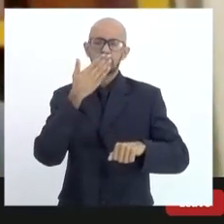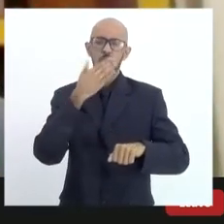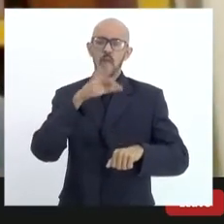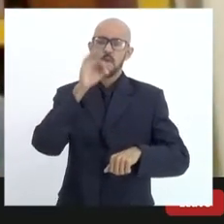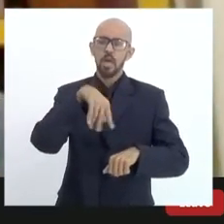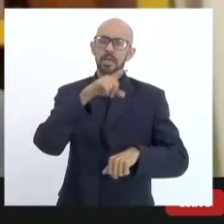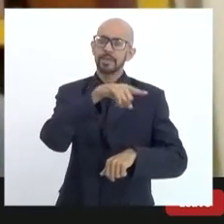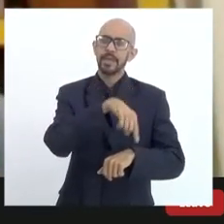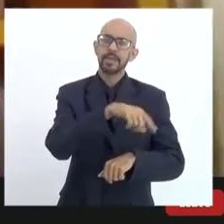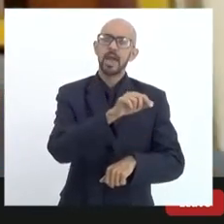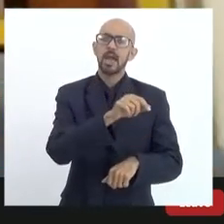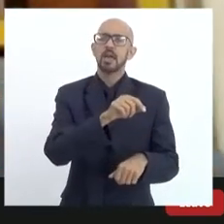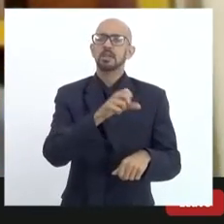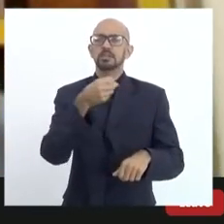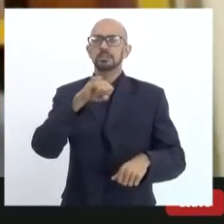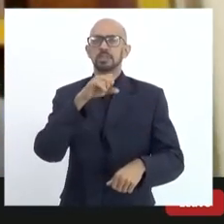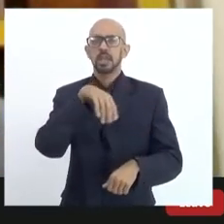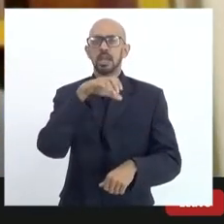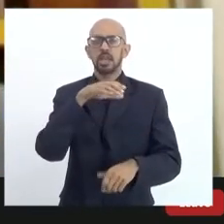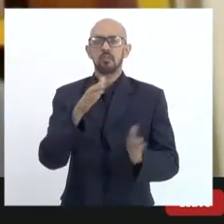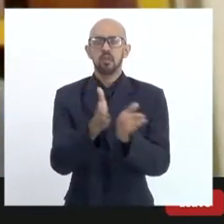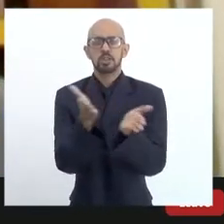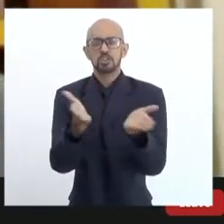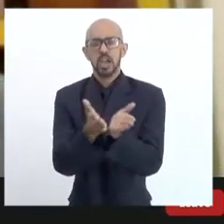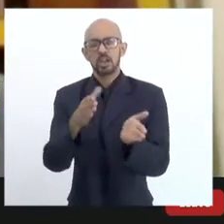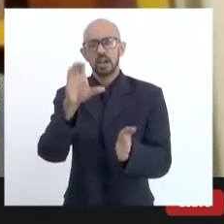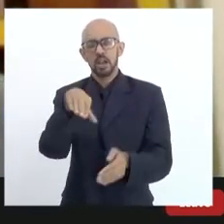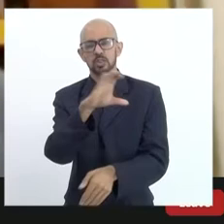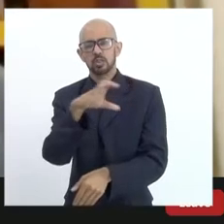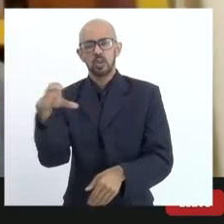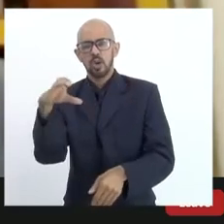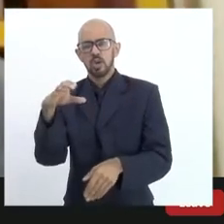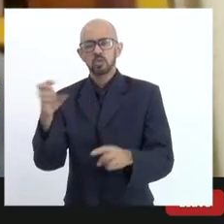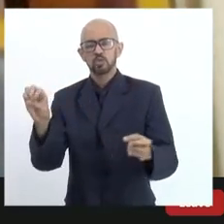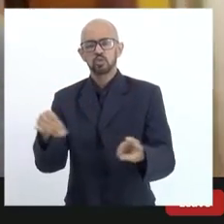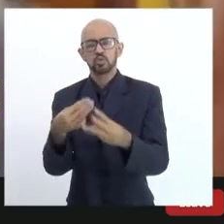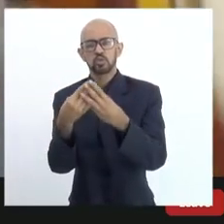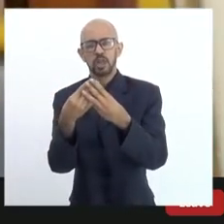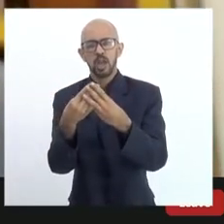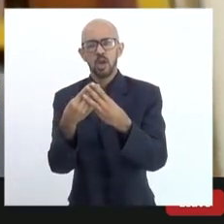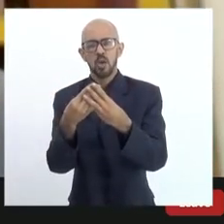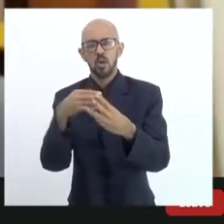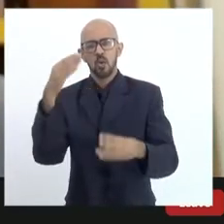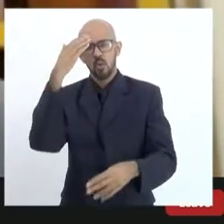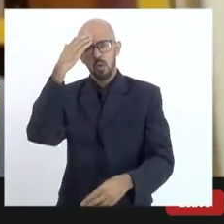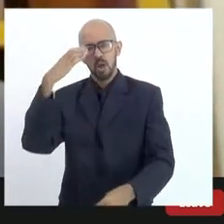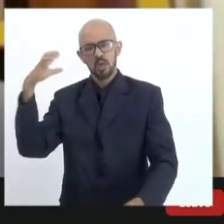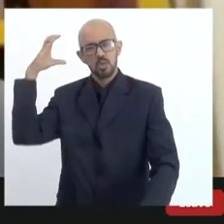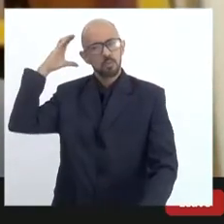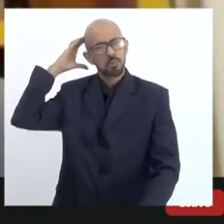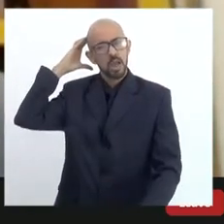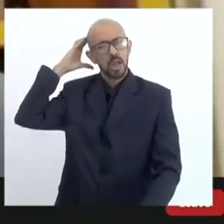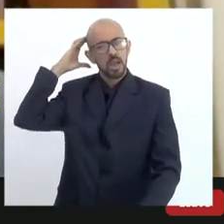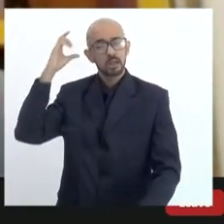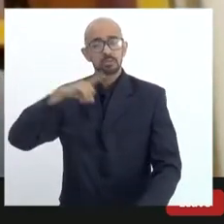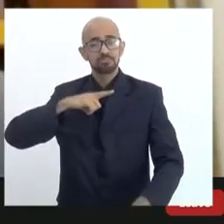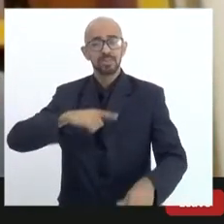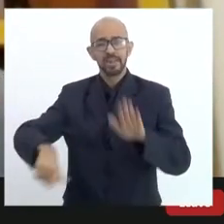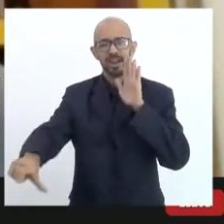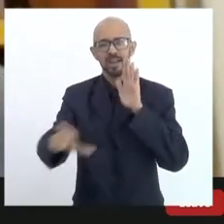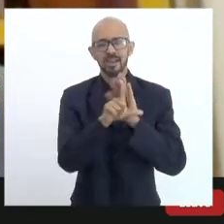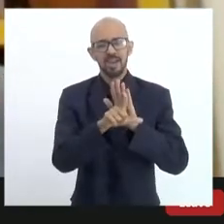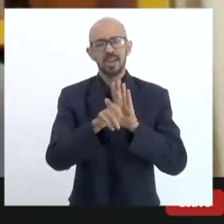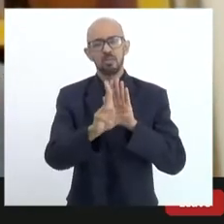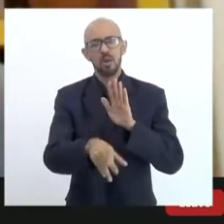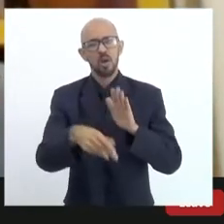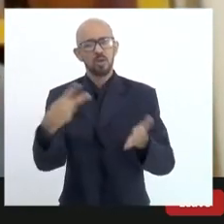evangélico, se é católico, se é judeu, se é candomblecista, tem a lei, como nos Estados Unidos é. E